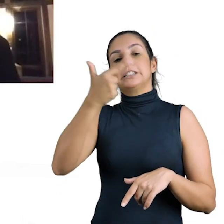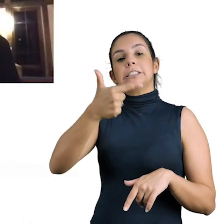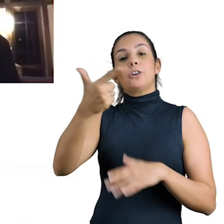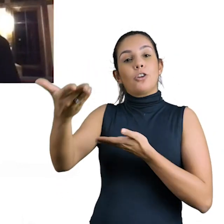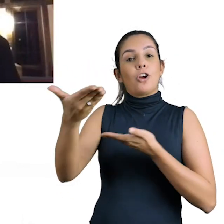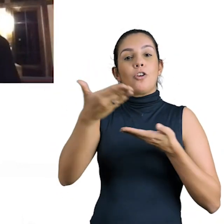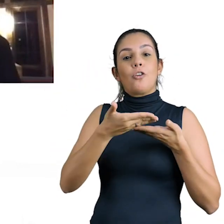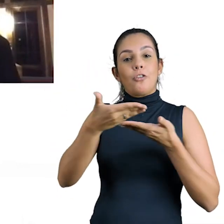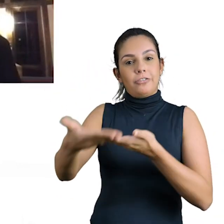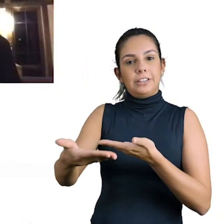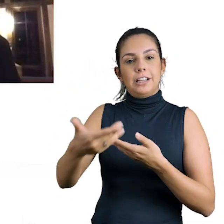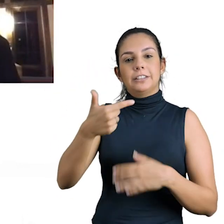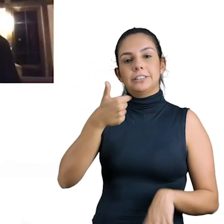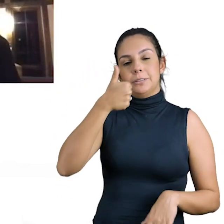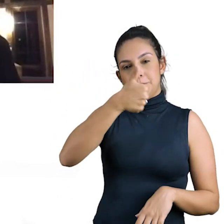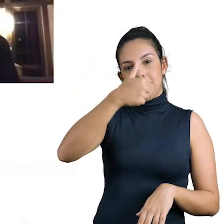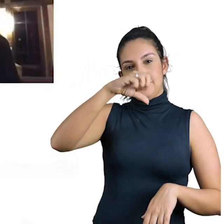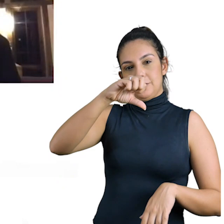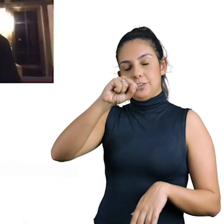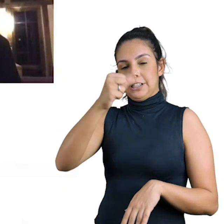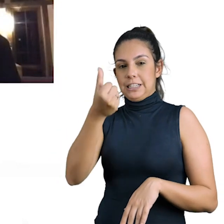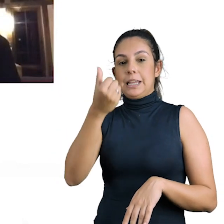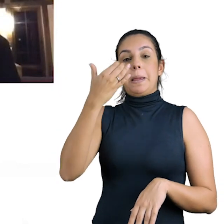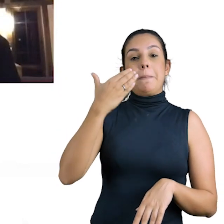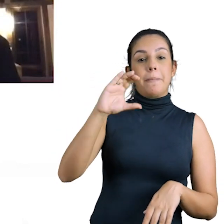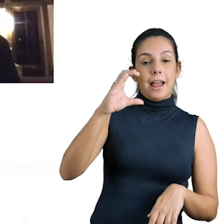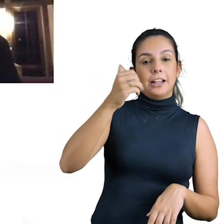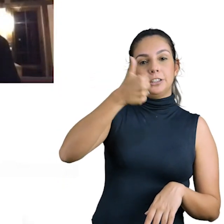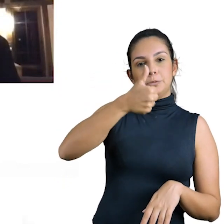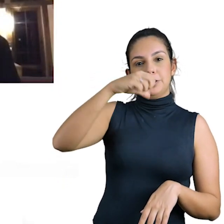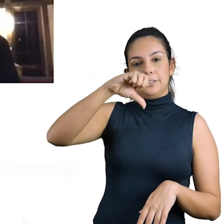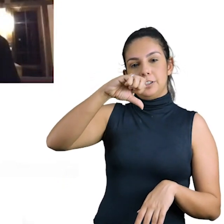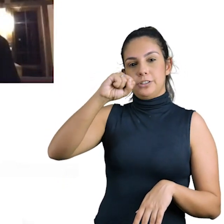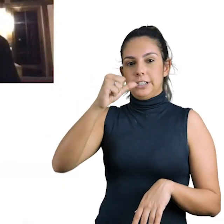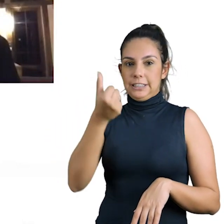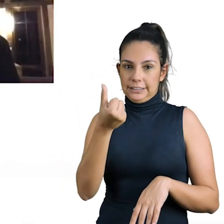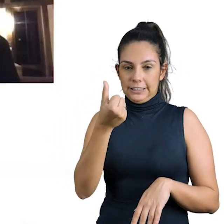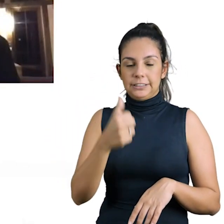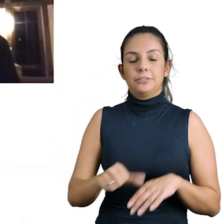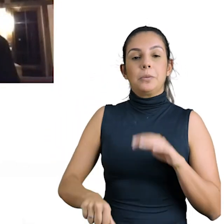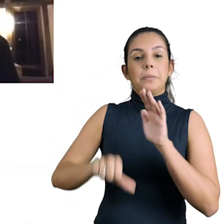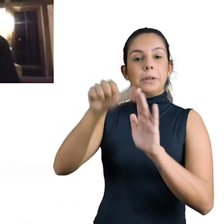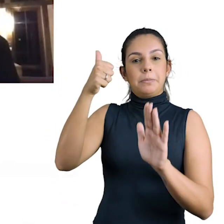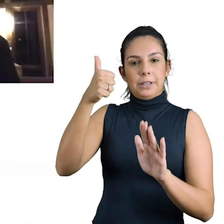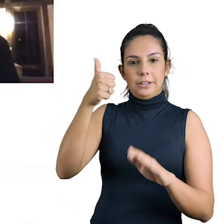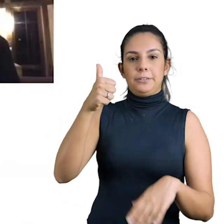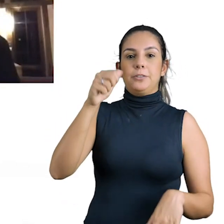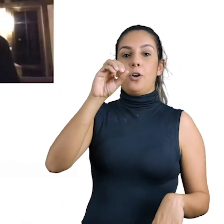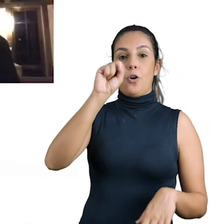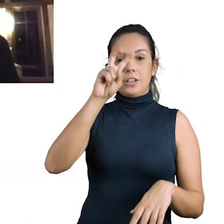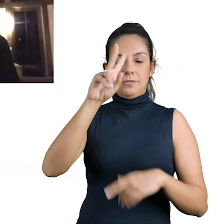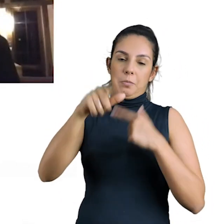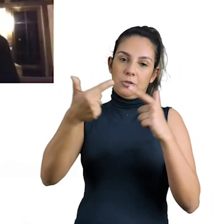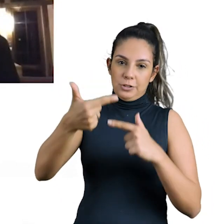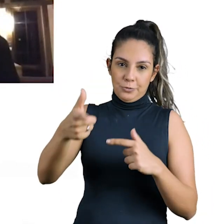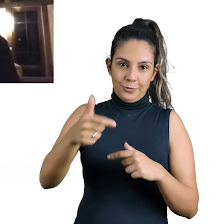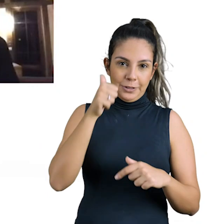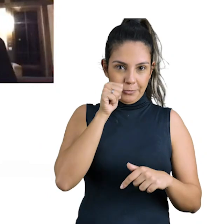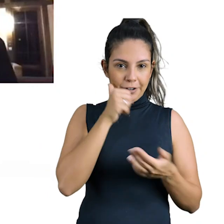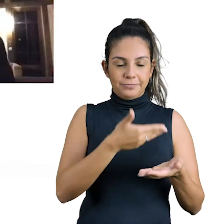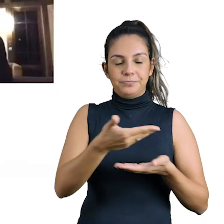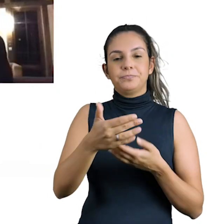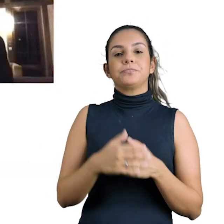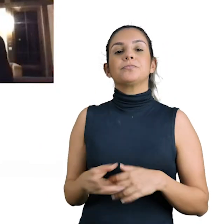em 1986. Março de 1986. O primeiro foi Oswaldo França Júnior. Você